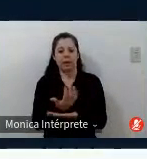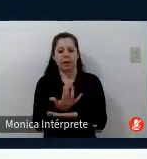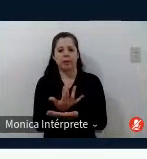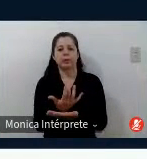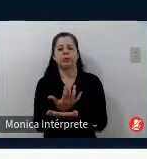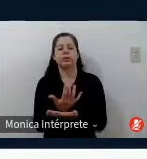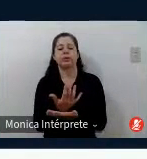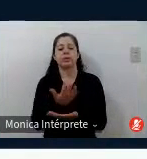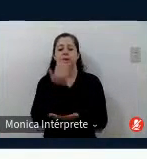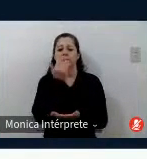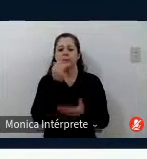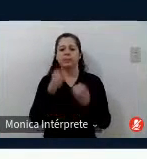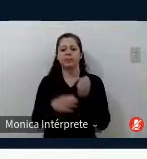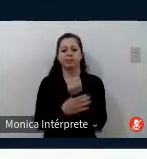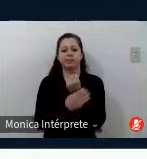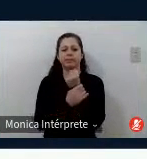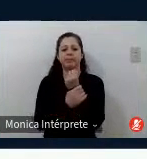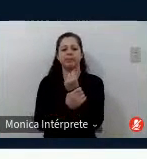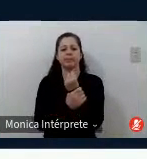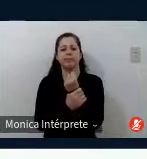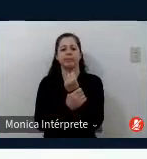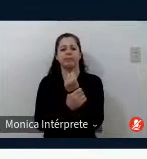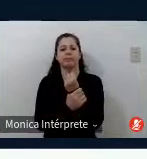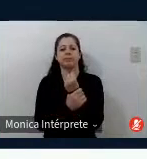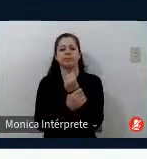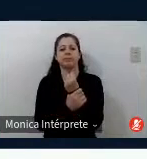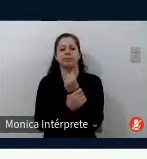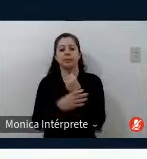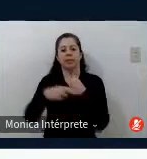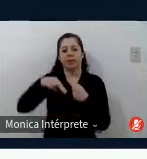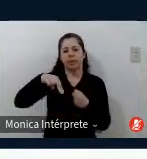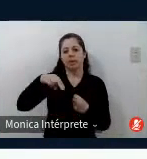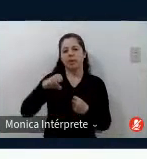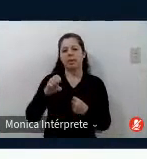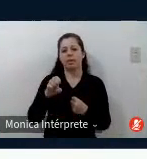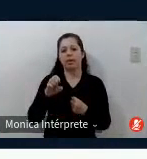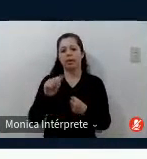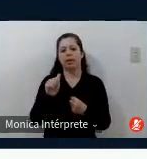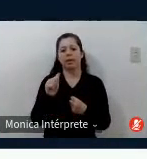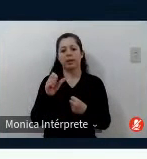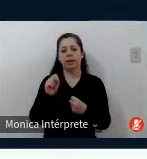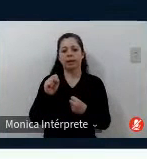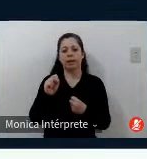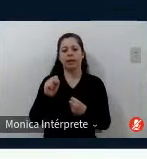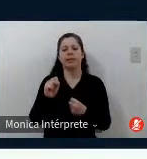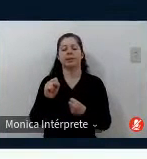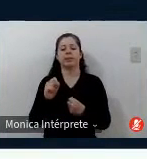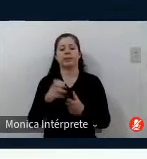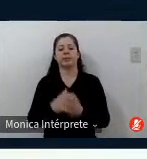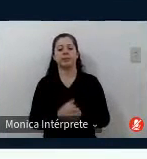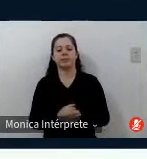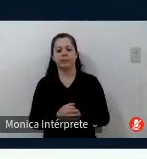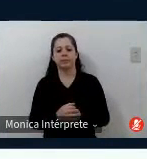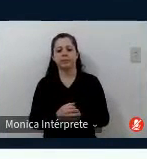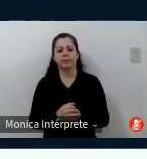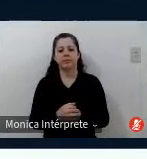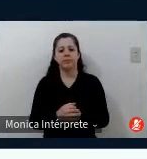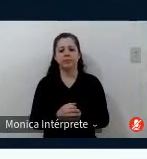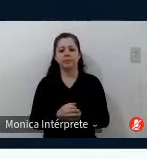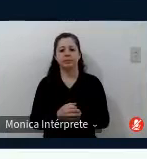de repente novos colegas, né, vão passar a constituir a CIASE, certo?